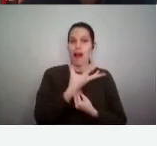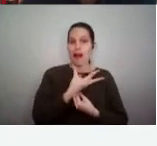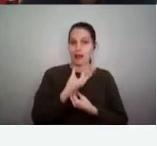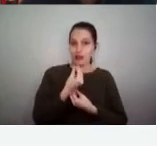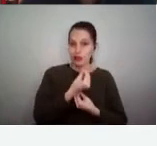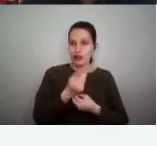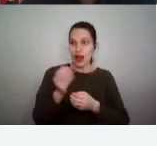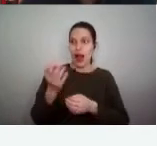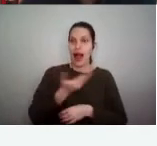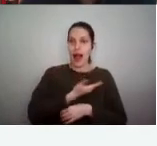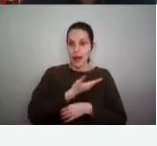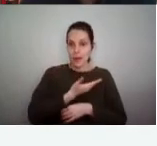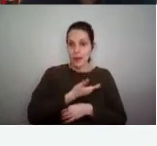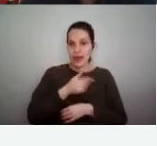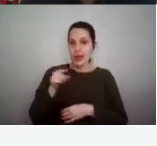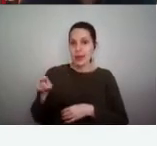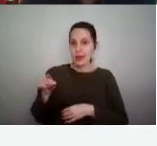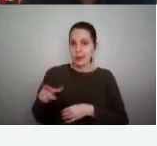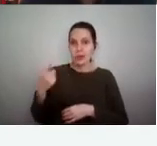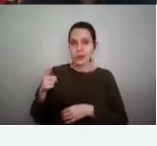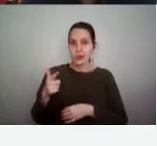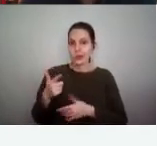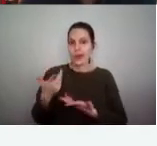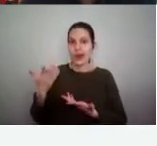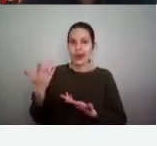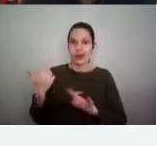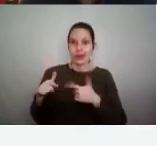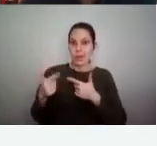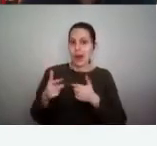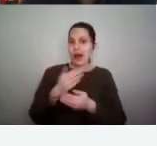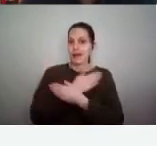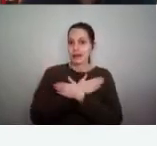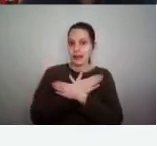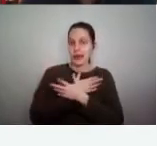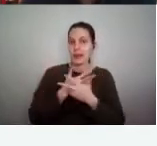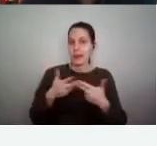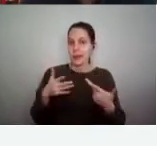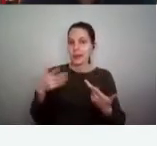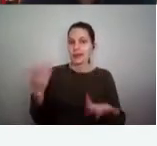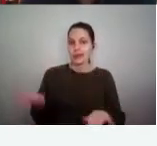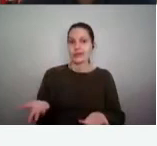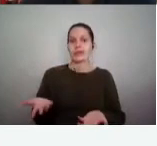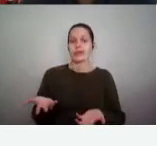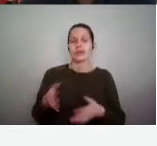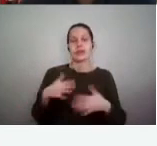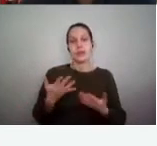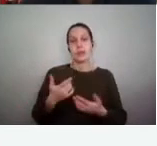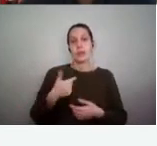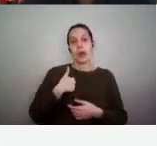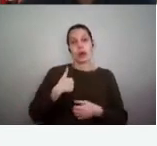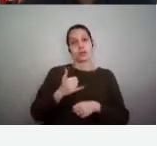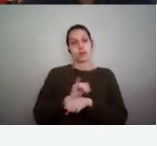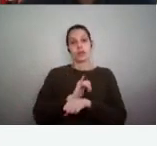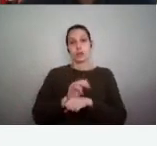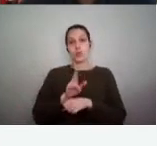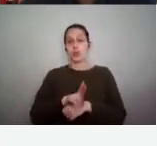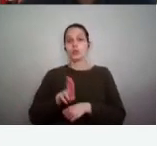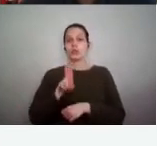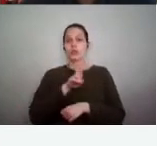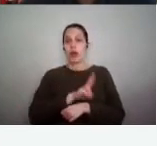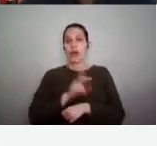não estão conseguindo se reinventar, né? Então, também foi uma forma de eu me reinventar como artista, e quem está fazendo o